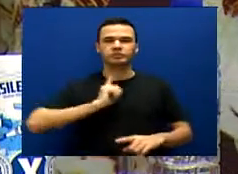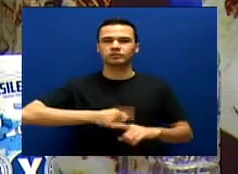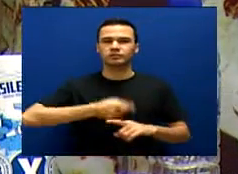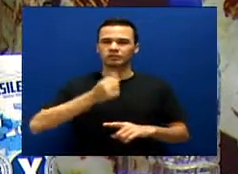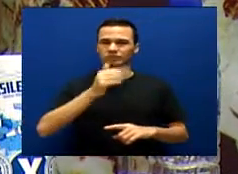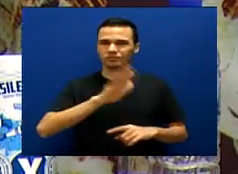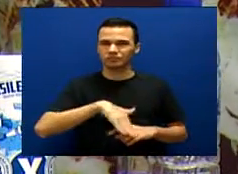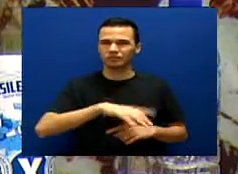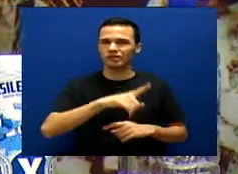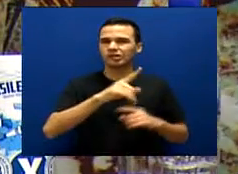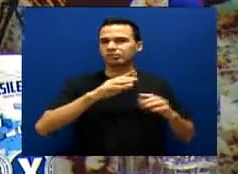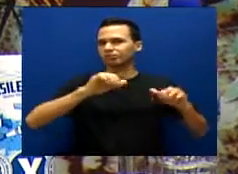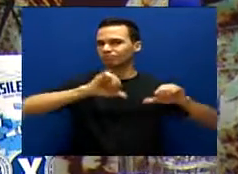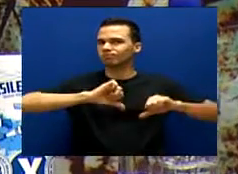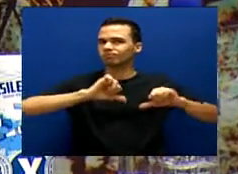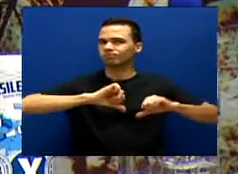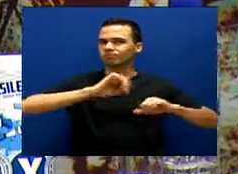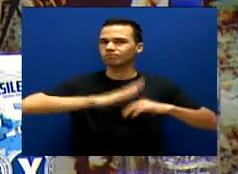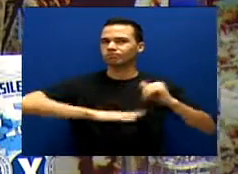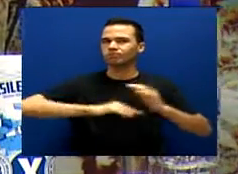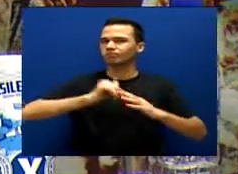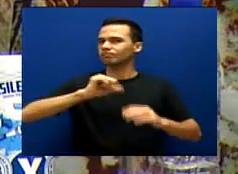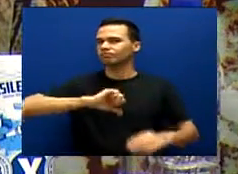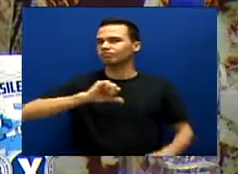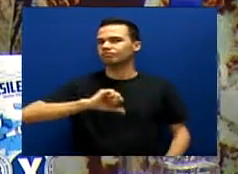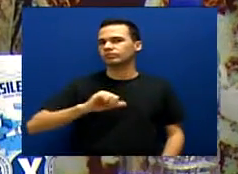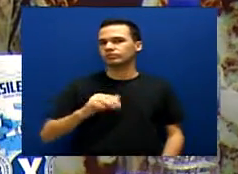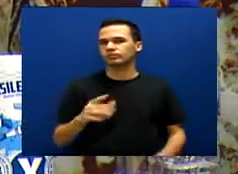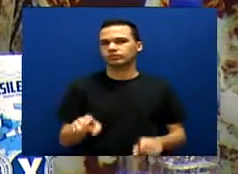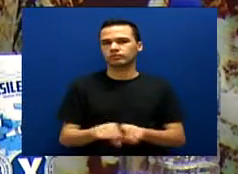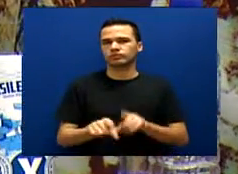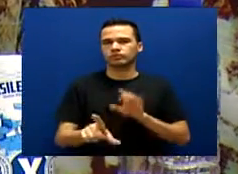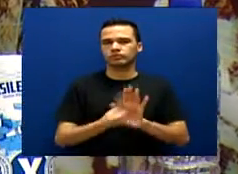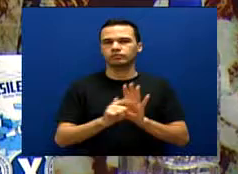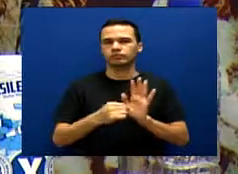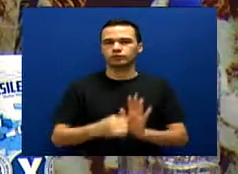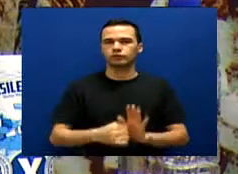nunca é o melhor qualidade. Então, e diz